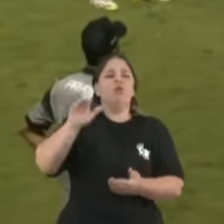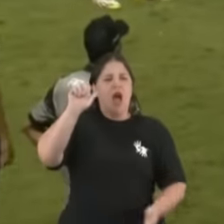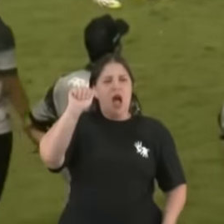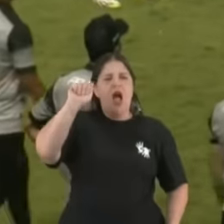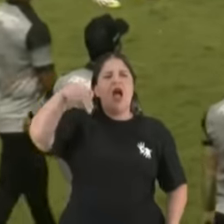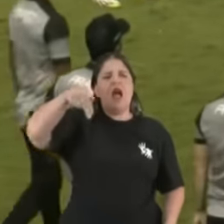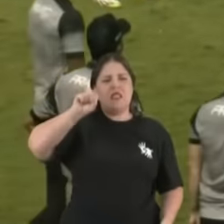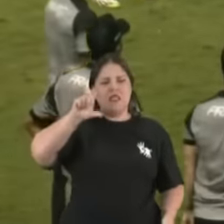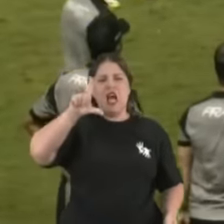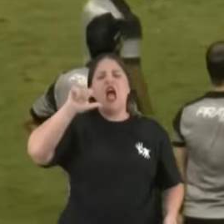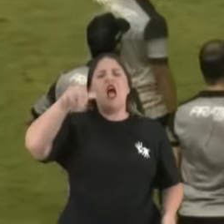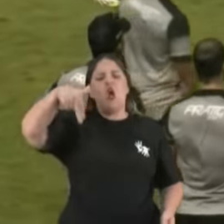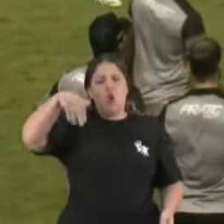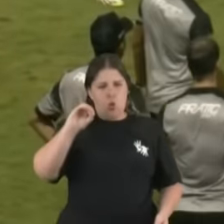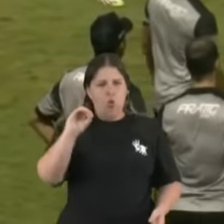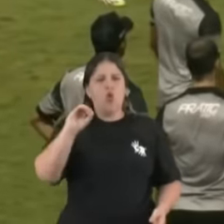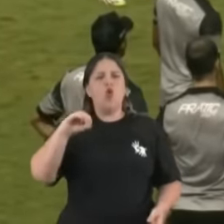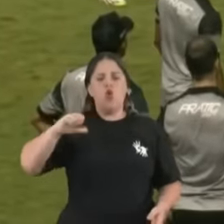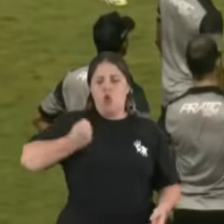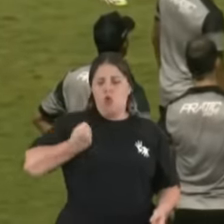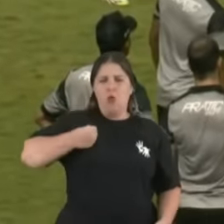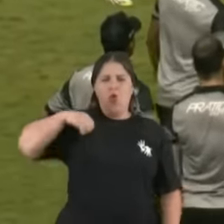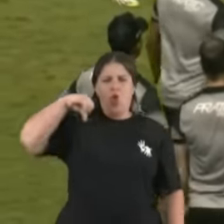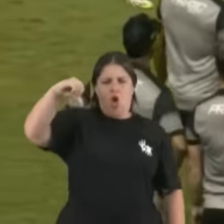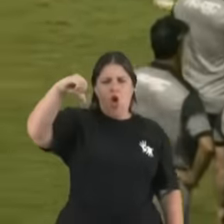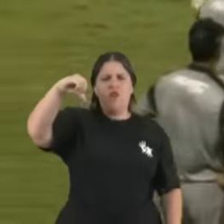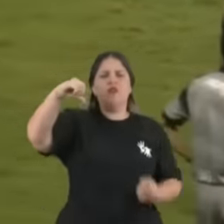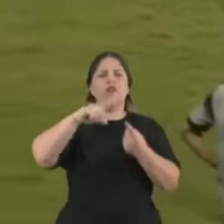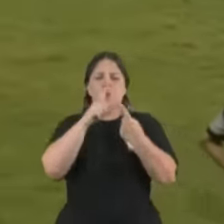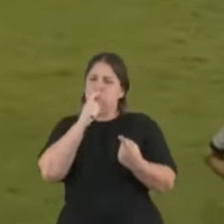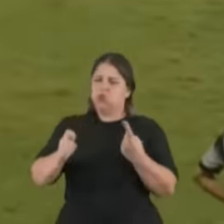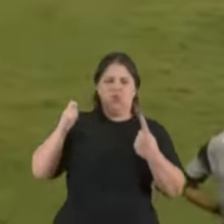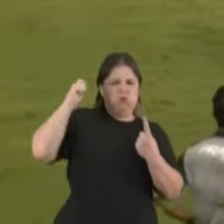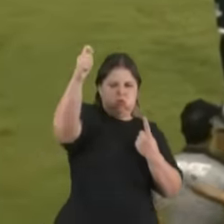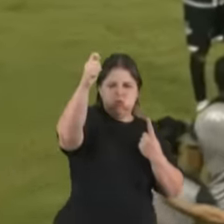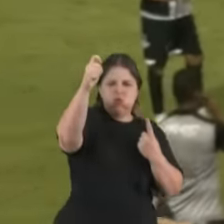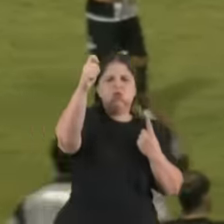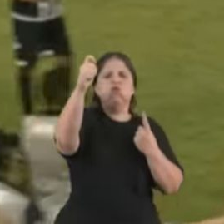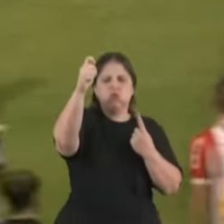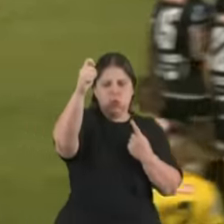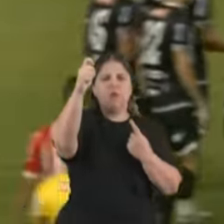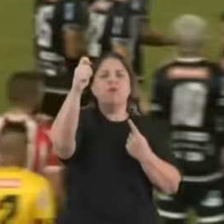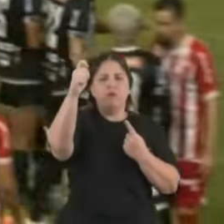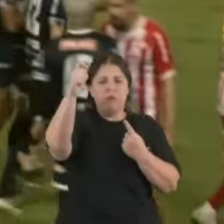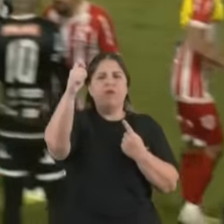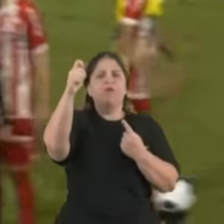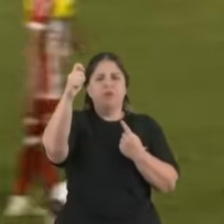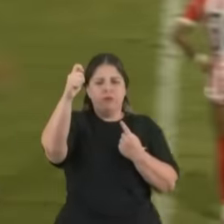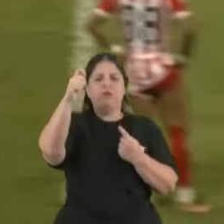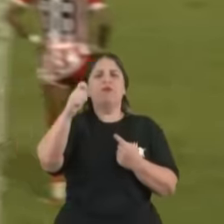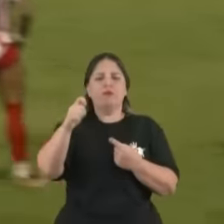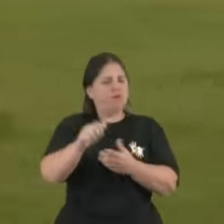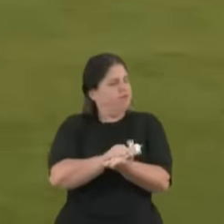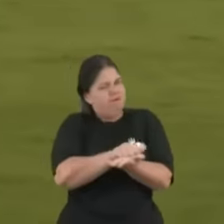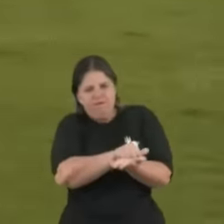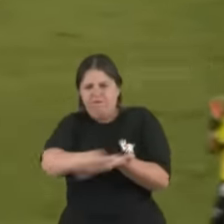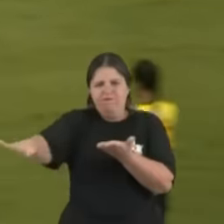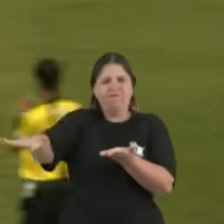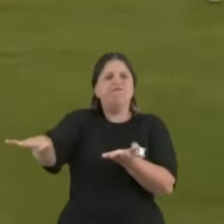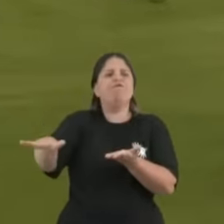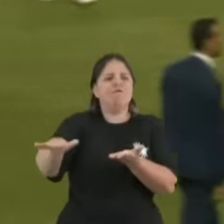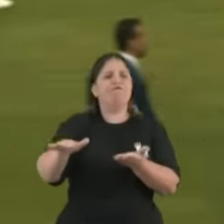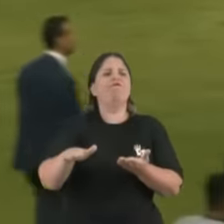22. Vamos anotando. E o Paulinho com a 22. Esses dois estão fora. Anselmo Ramon e